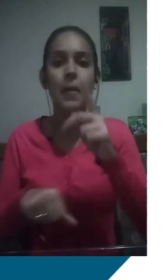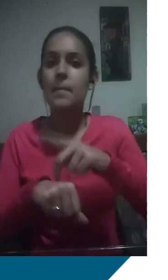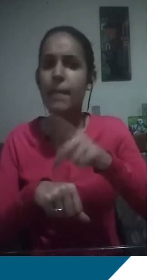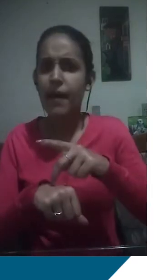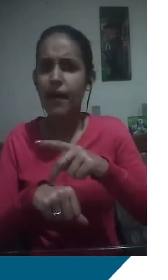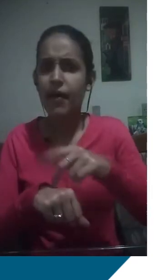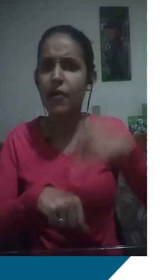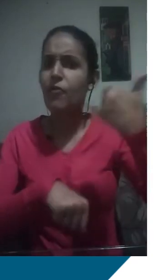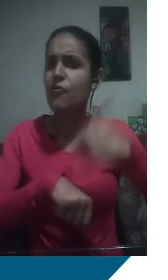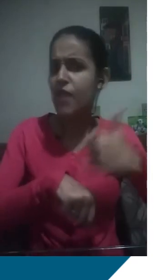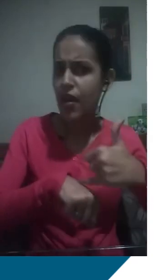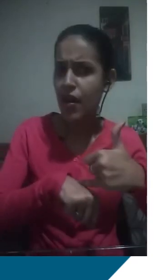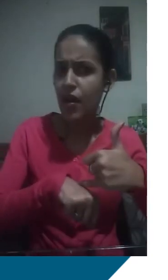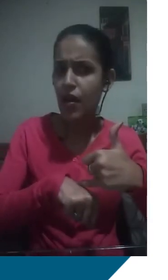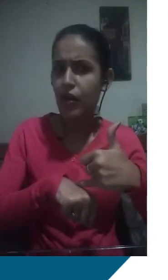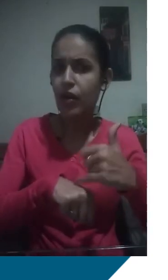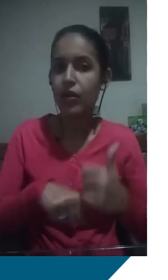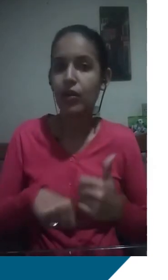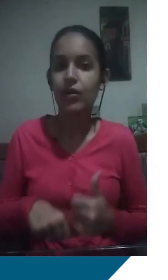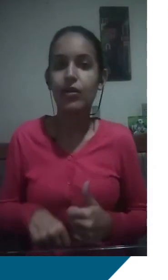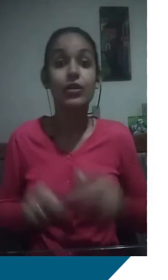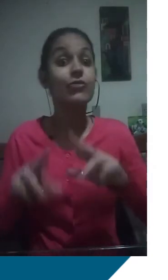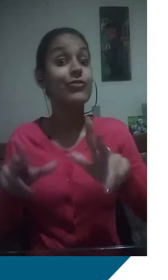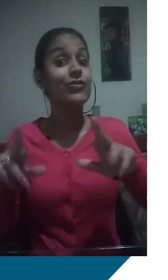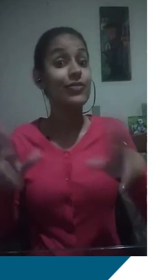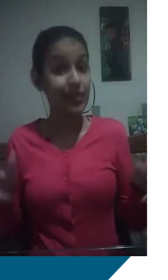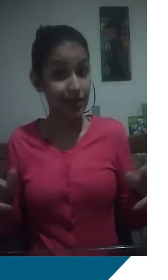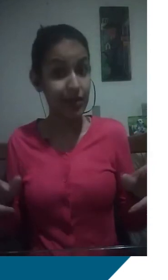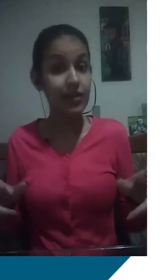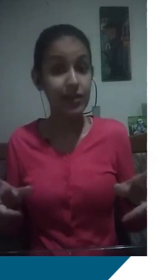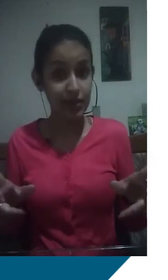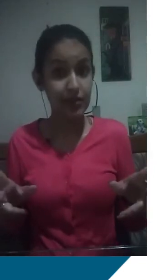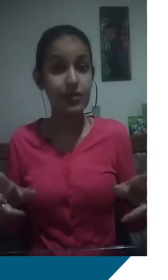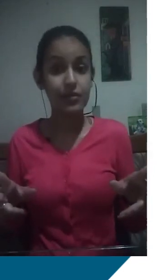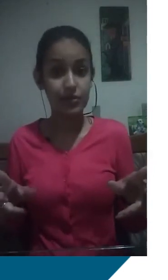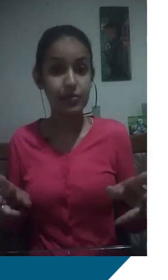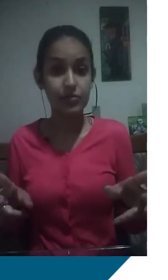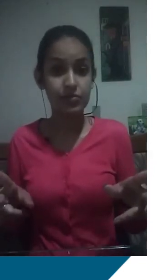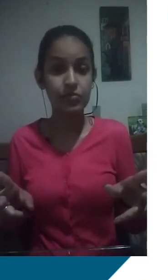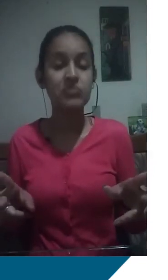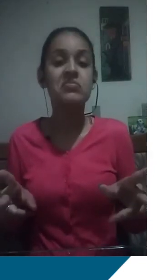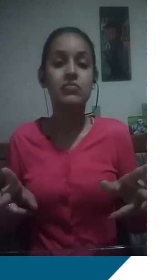quê? Porque esses corpos eles se comportam de maneira diferente. Né? Esses materiais eles se comportam de maneira diferente.